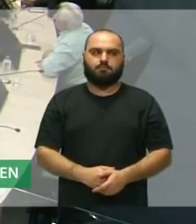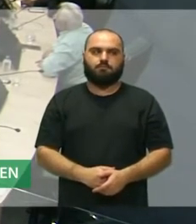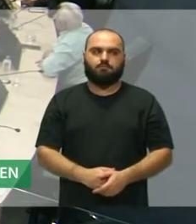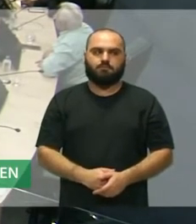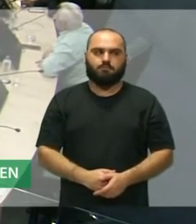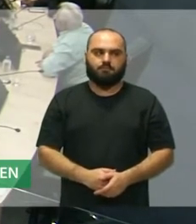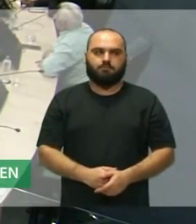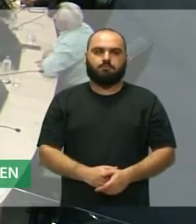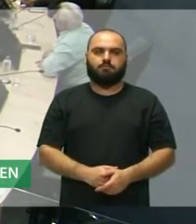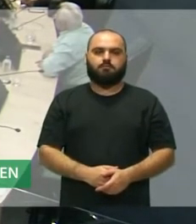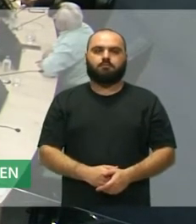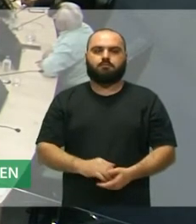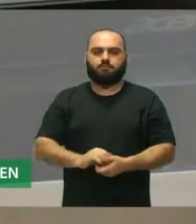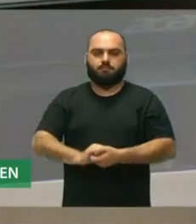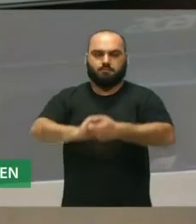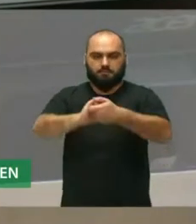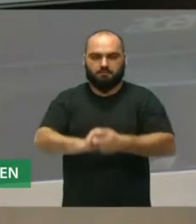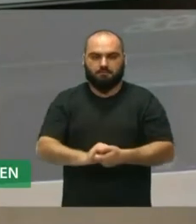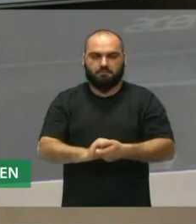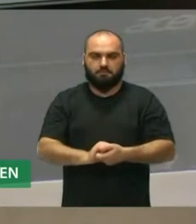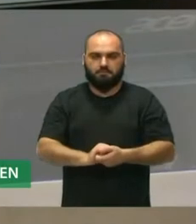Meus cumprimentos à